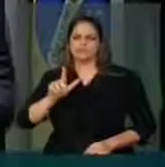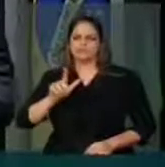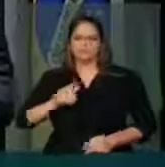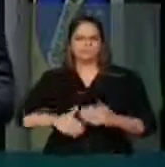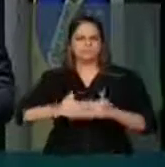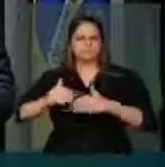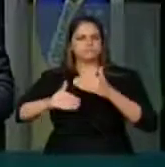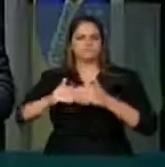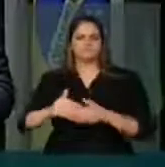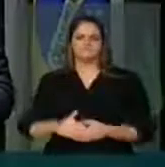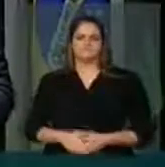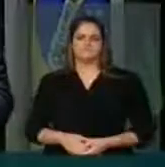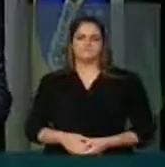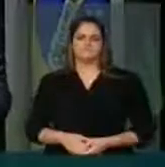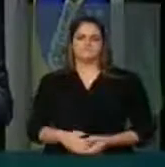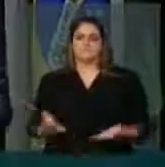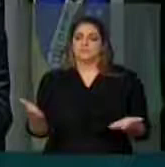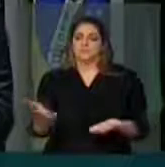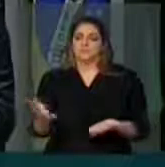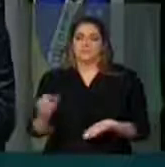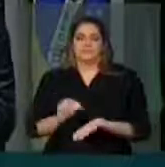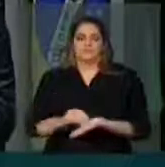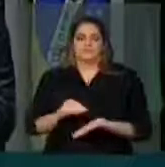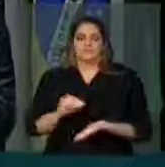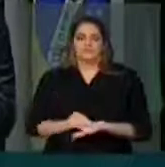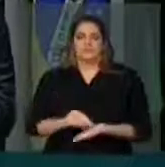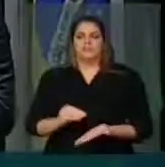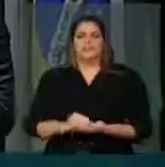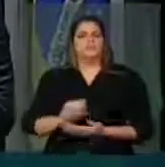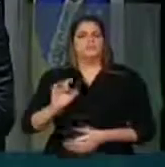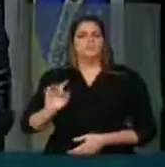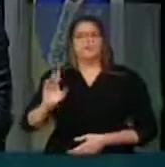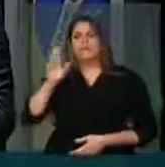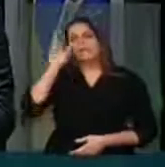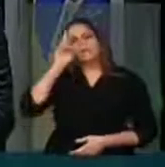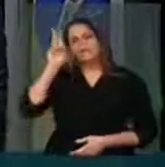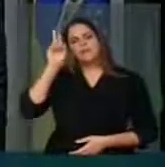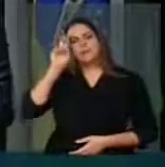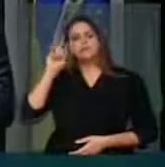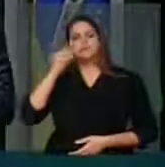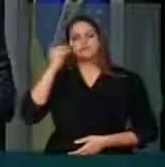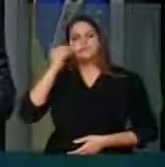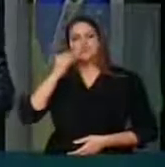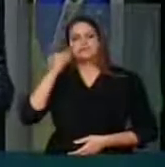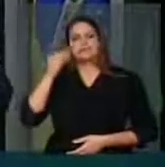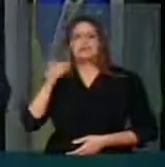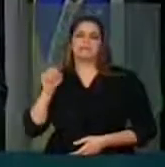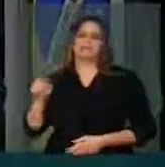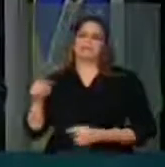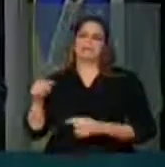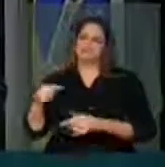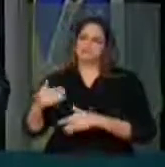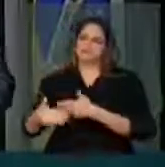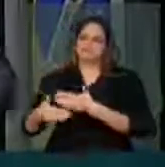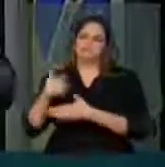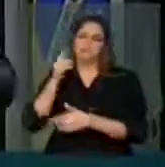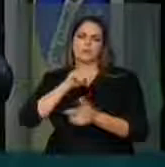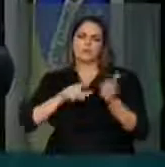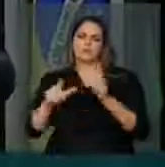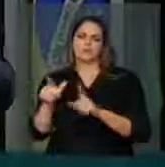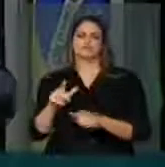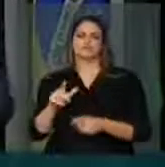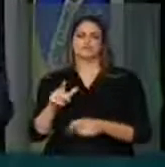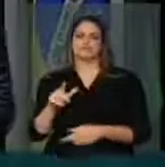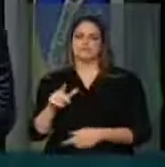sua ausência, fica esse legado, essa experiência e um recado para que todos nós possamos continuar a seguir